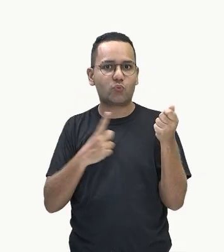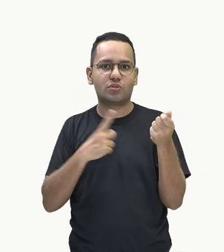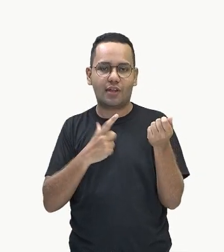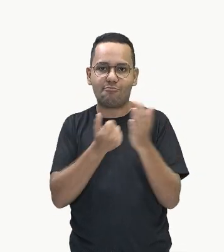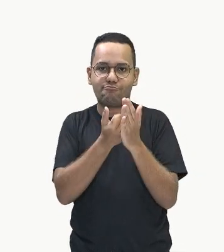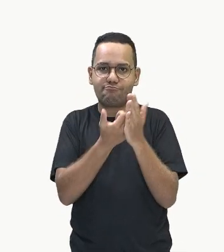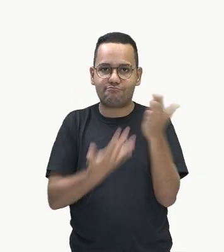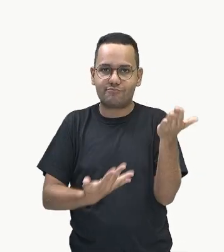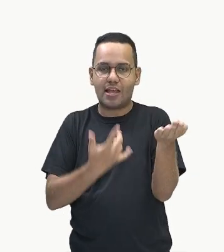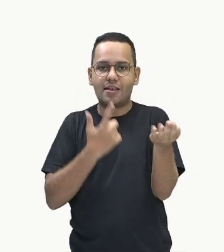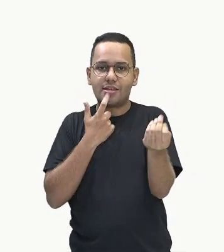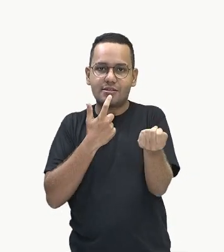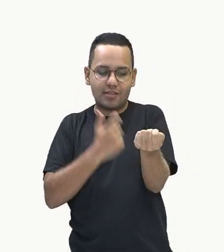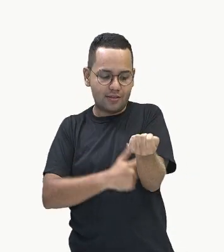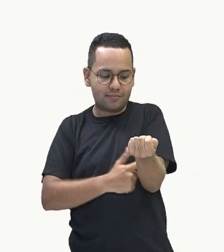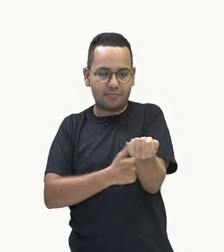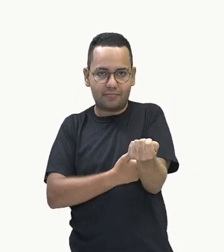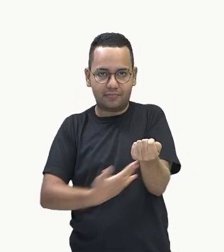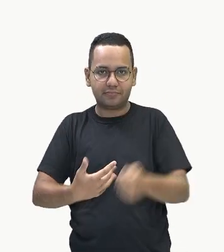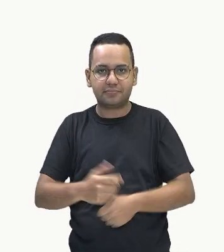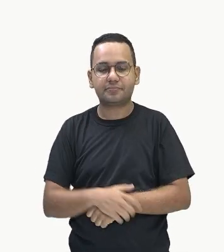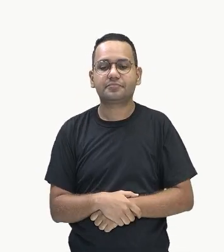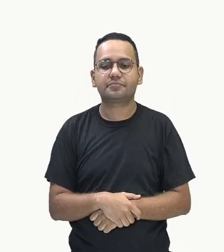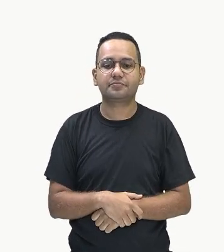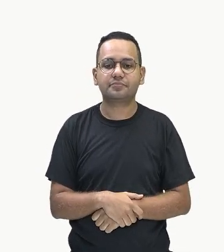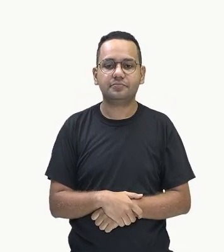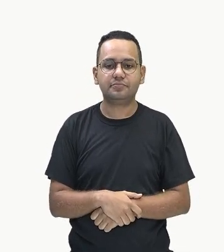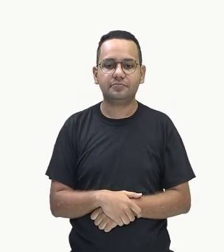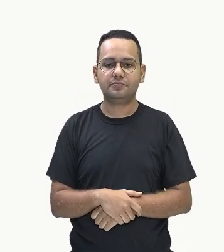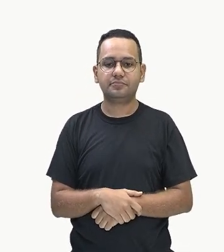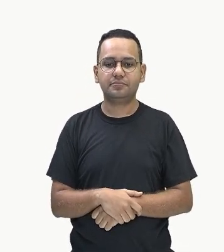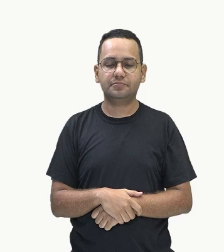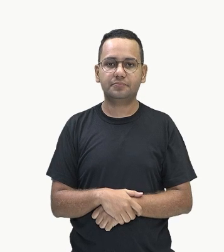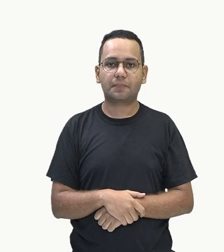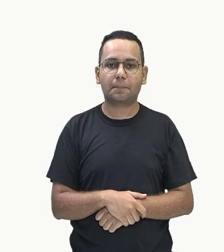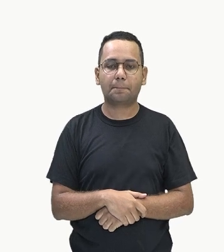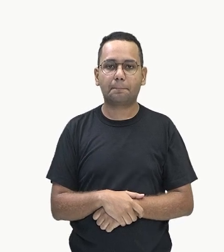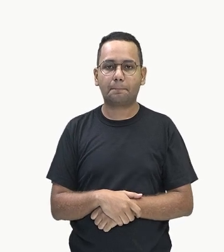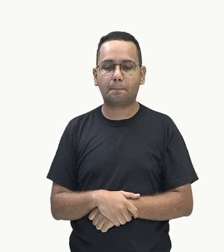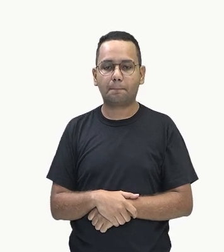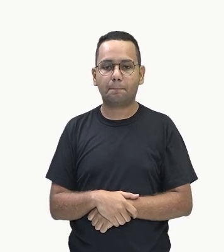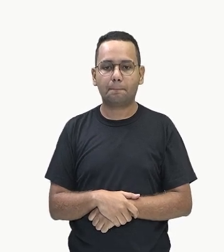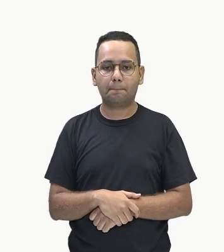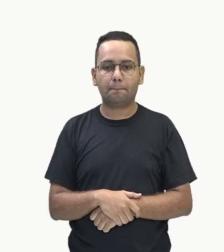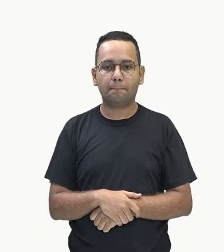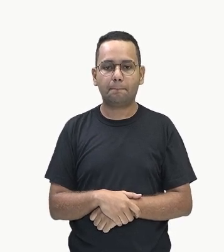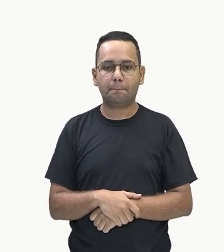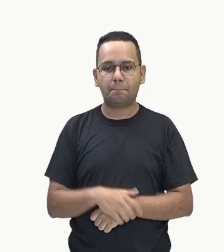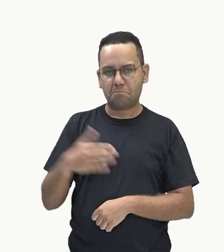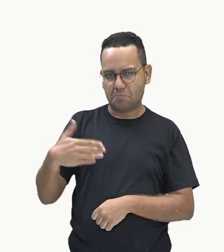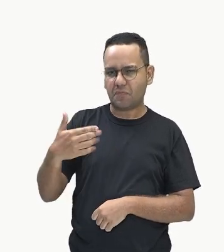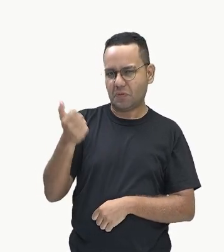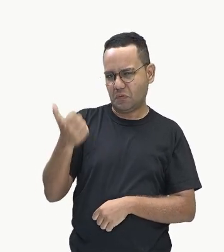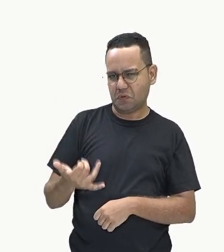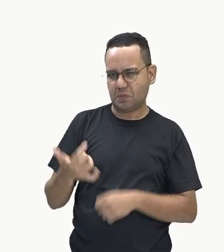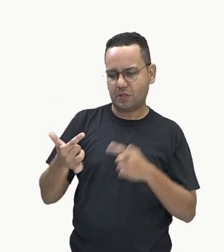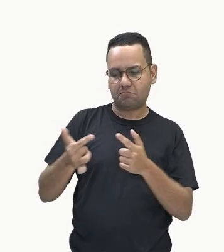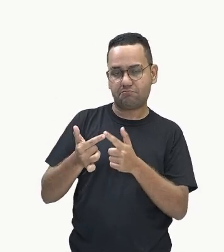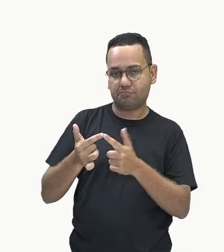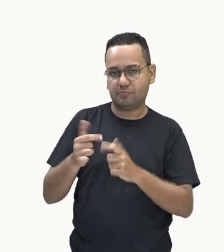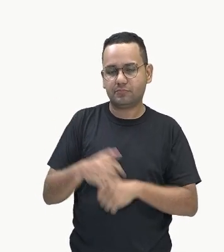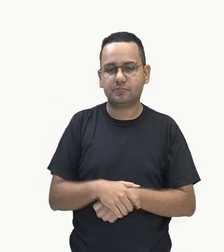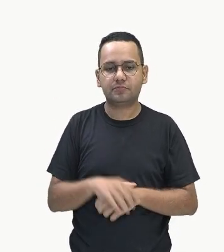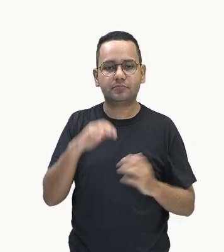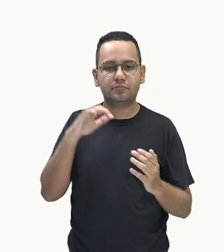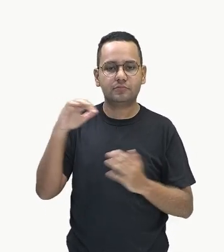tem, tá mentindo com certeza, tá bom? Todos nós temos sangue. Mais à frente eu falarei com mais detalhe desse tecido.